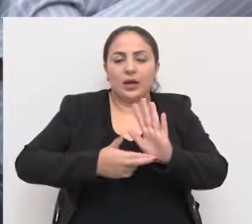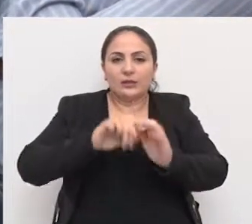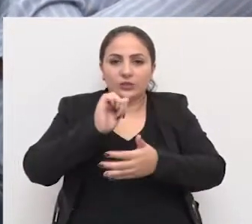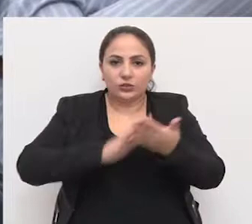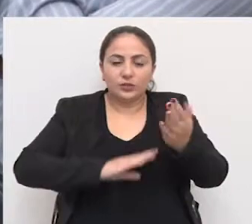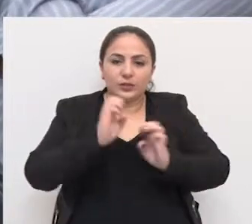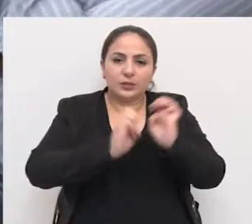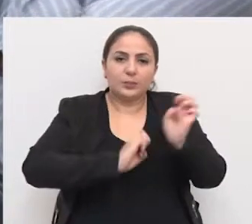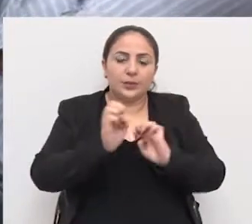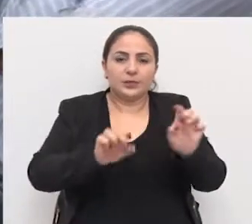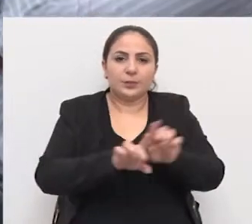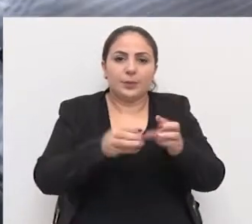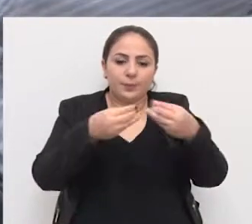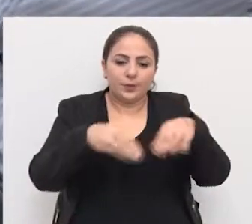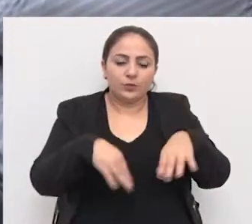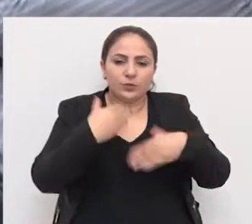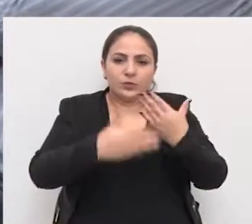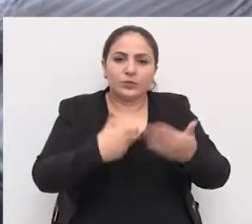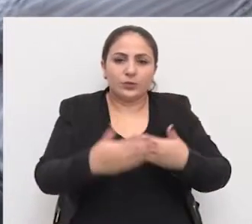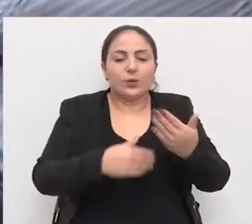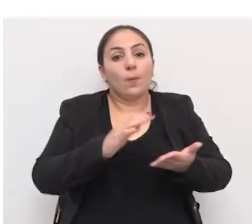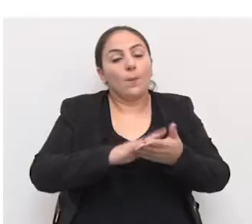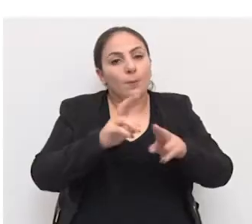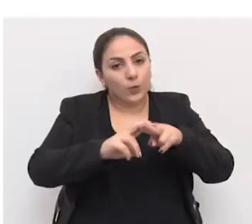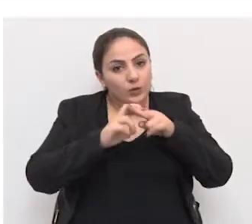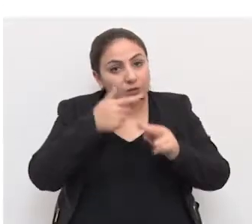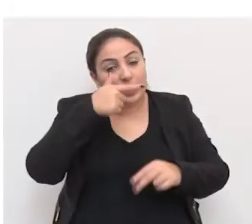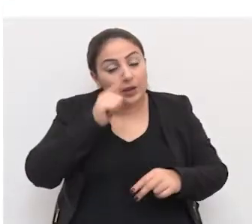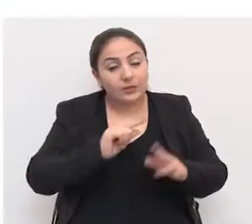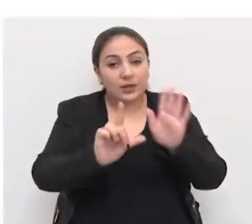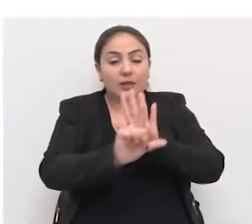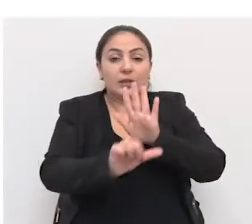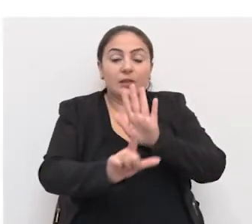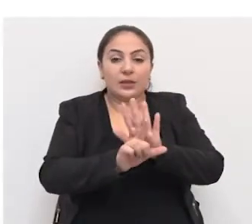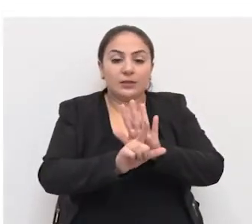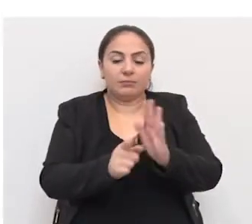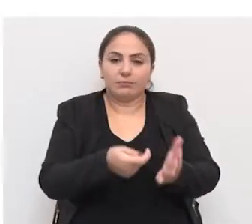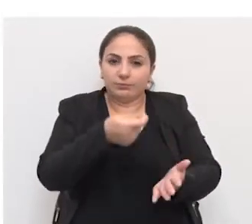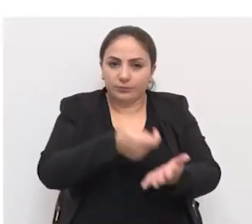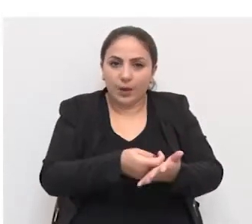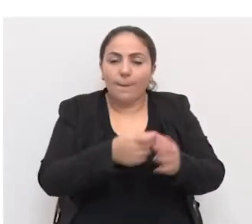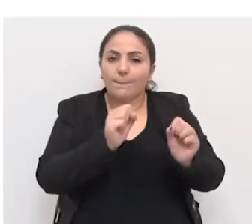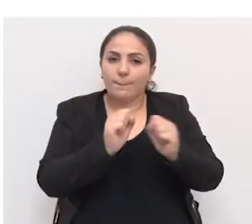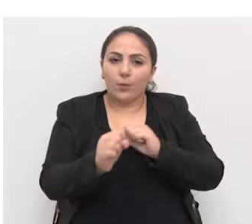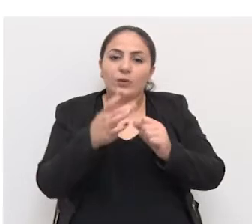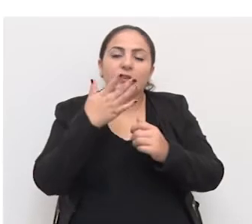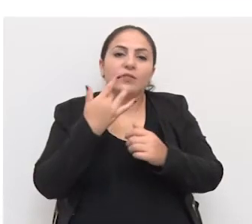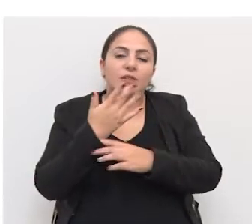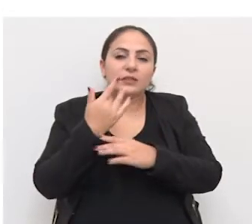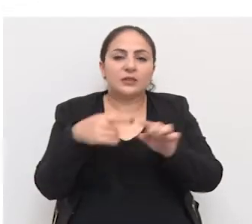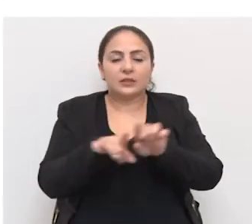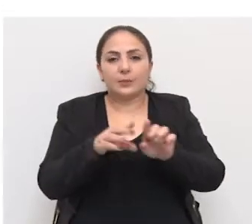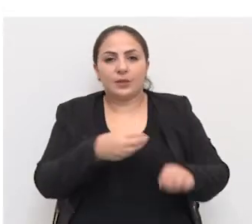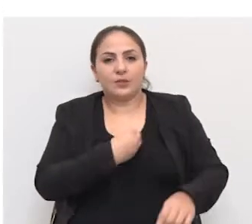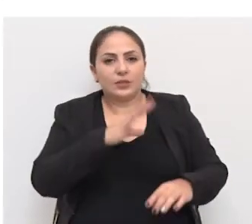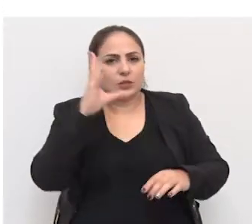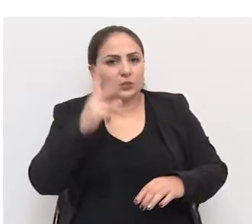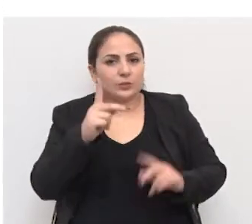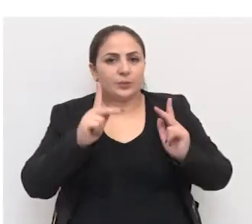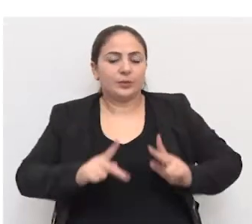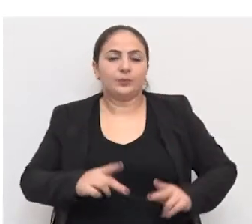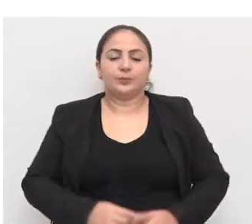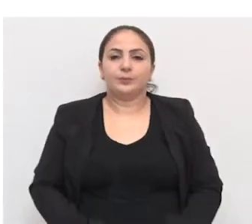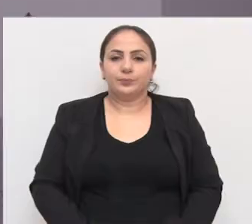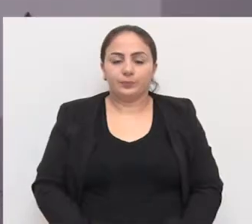empreendedoras e prejudica o desenvolvimento. Por isso, revisar a legislação em vigor pode facilitar a vida